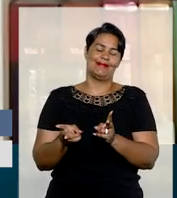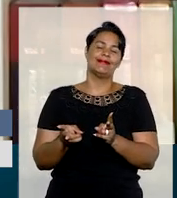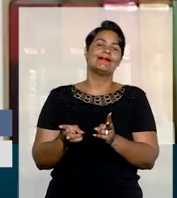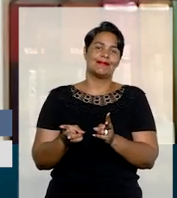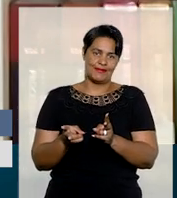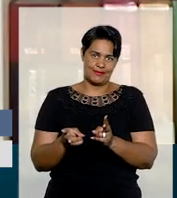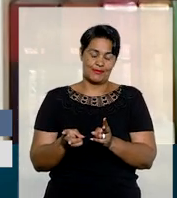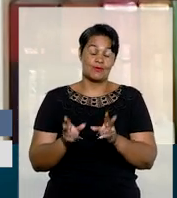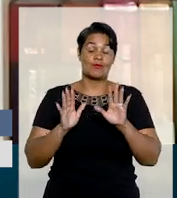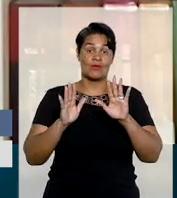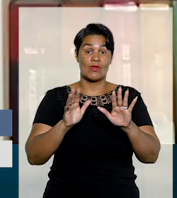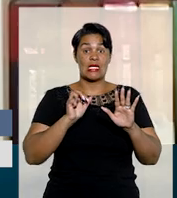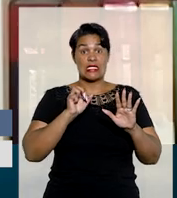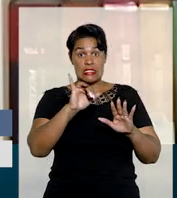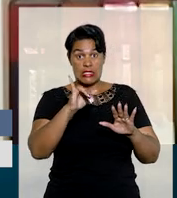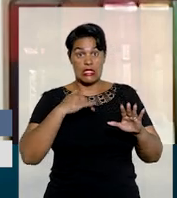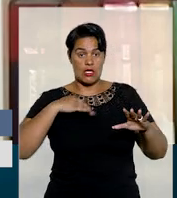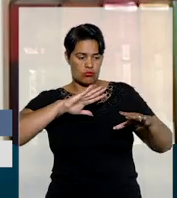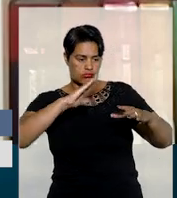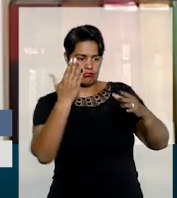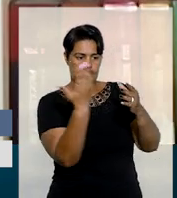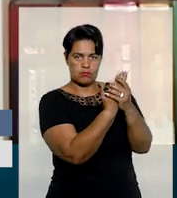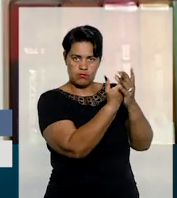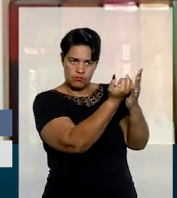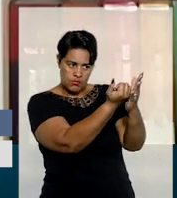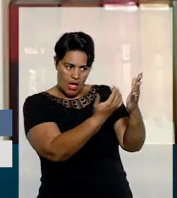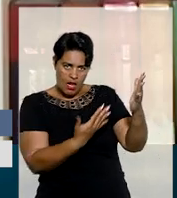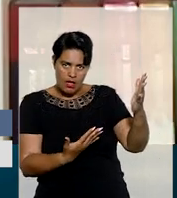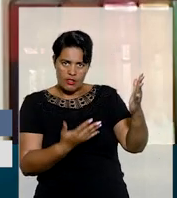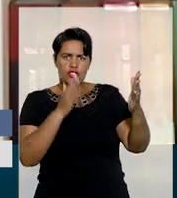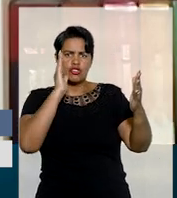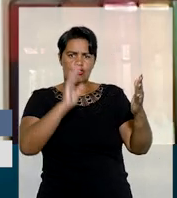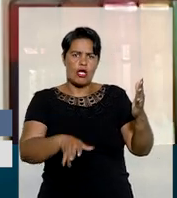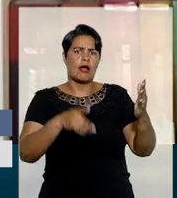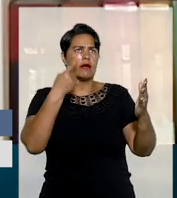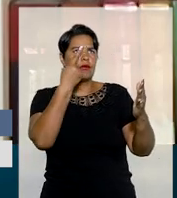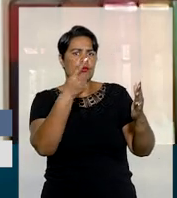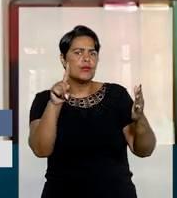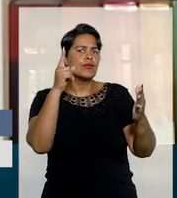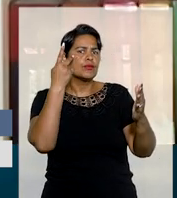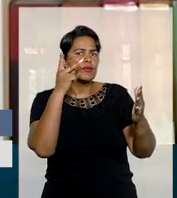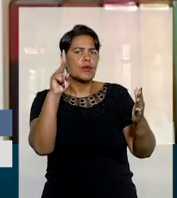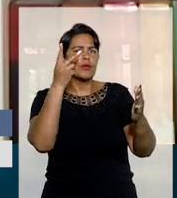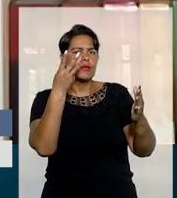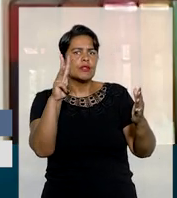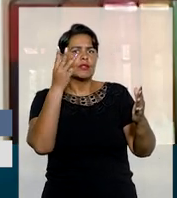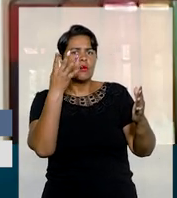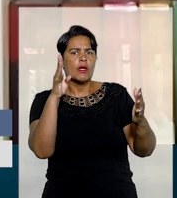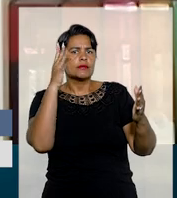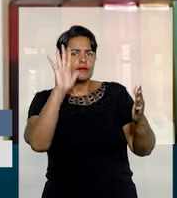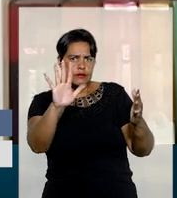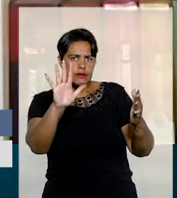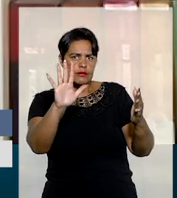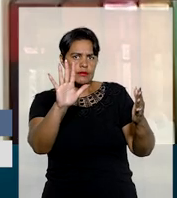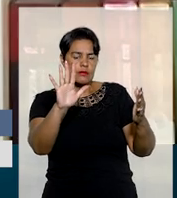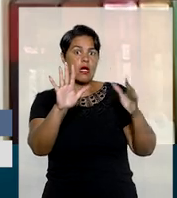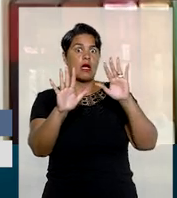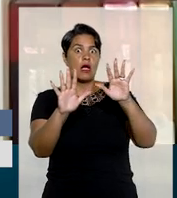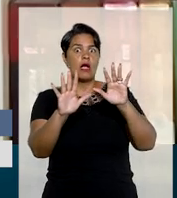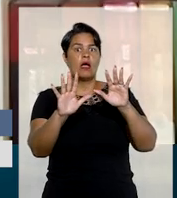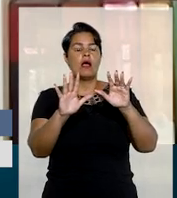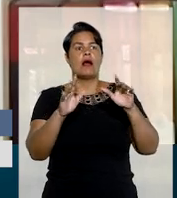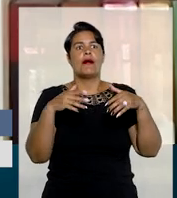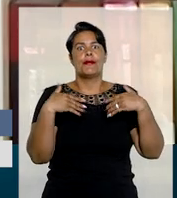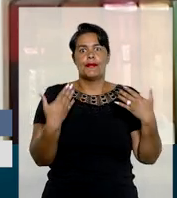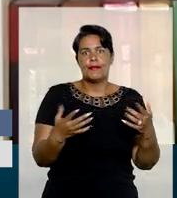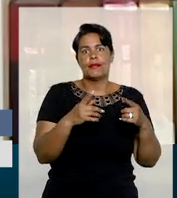Se eu tivesse oposto os meus embargos de declaração no quinto dia e depois quisesse, por exemplo, interpor